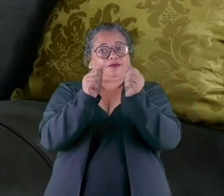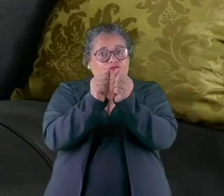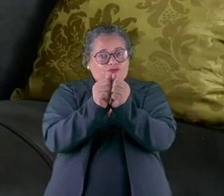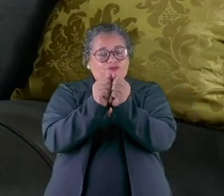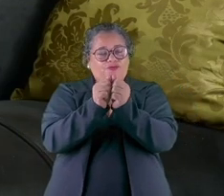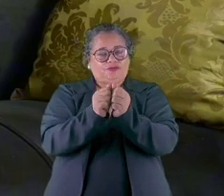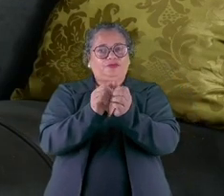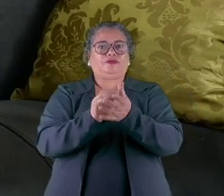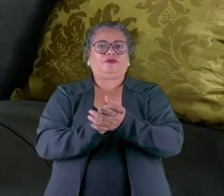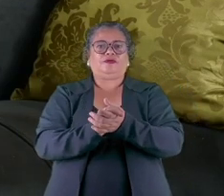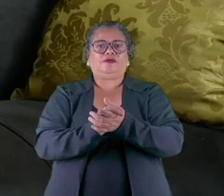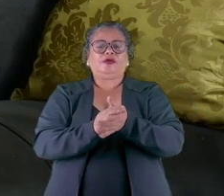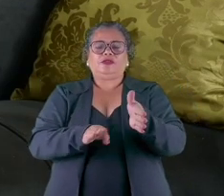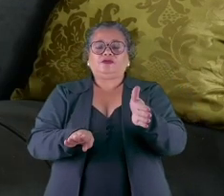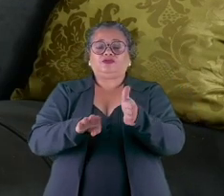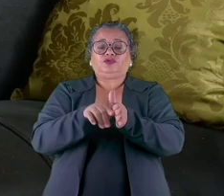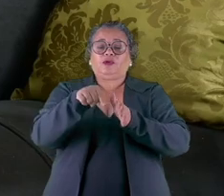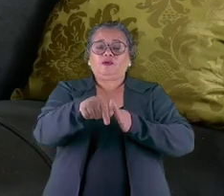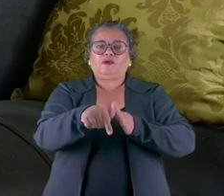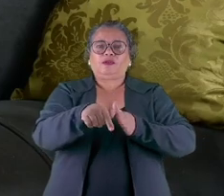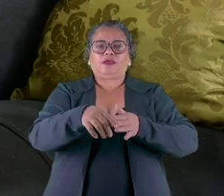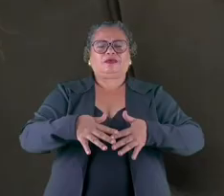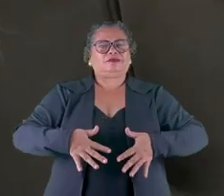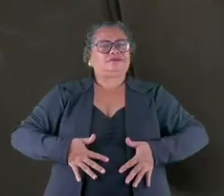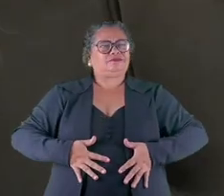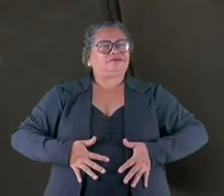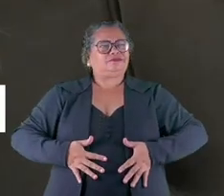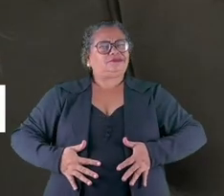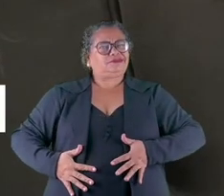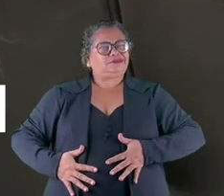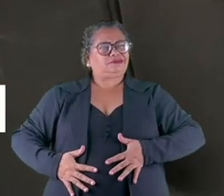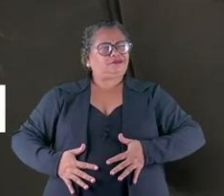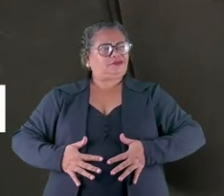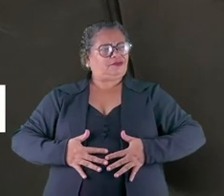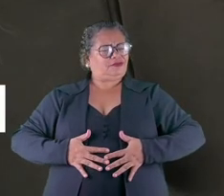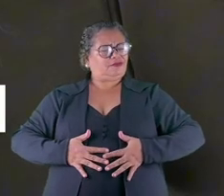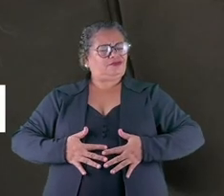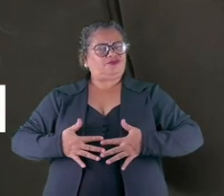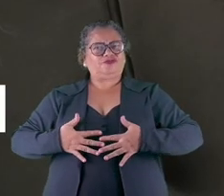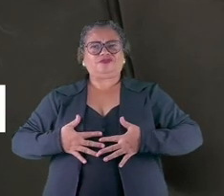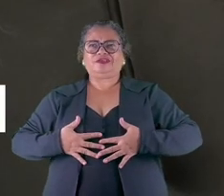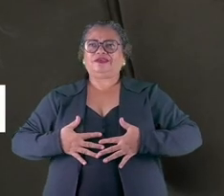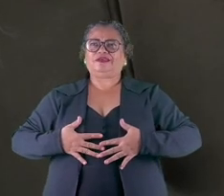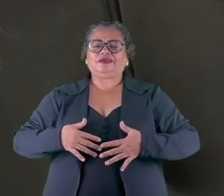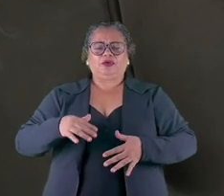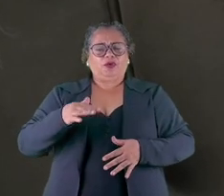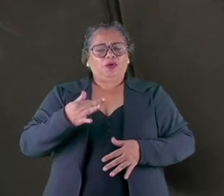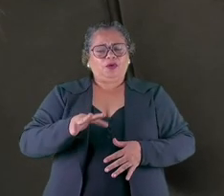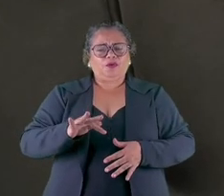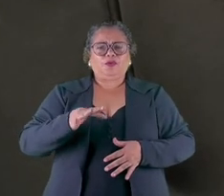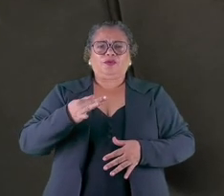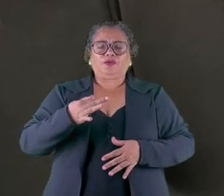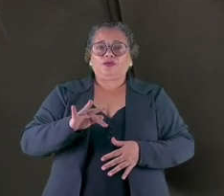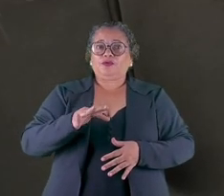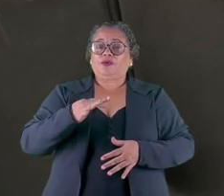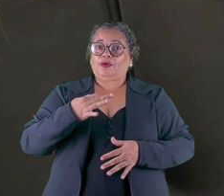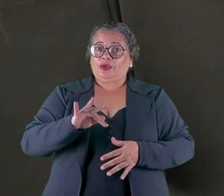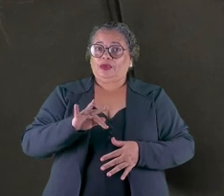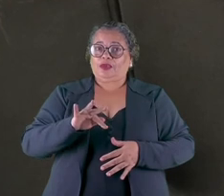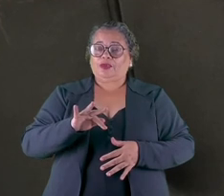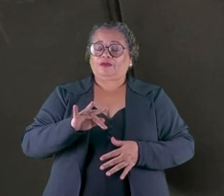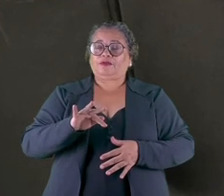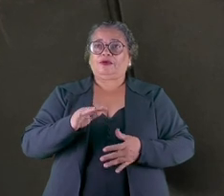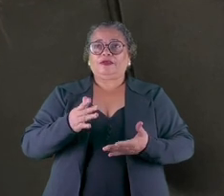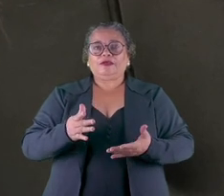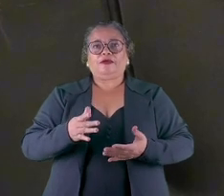vamos sair todo mundo, vamos, né, passar o dia. A hora que a gente chegou no local que a gente ia, eu senti que